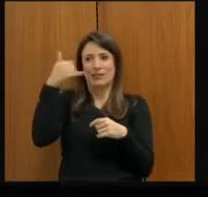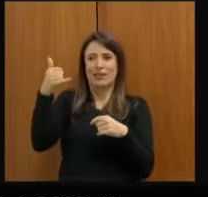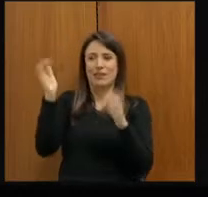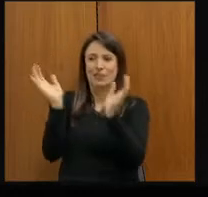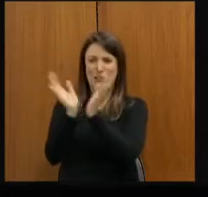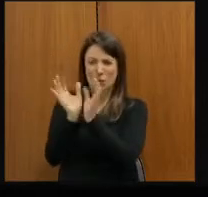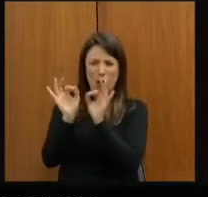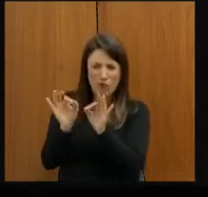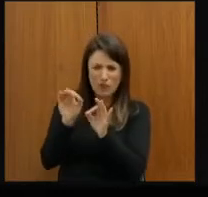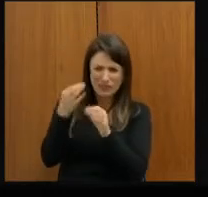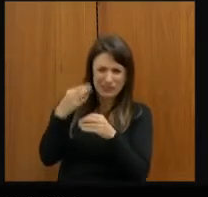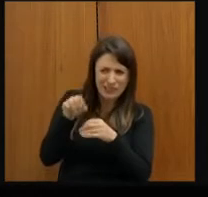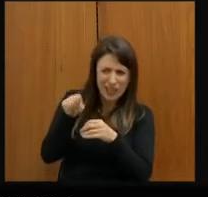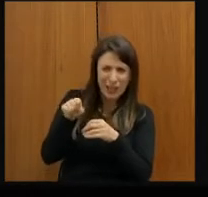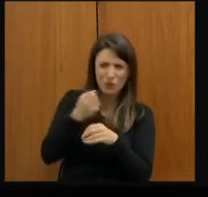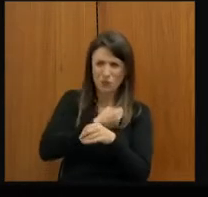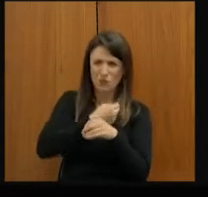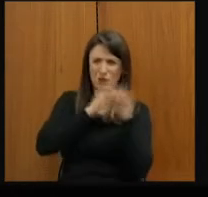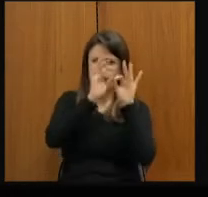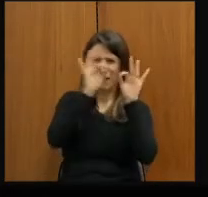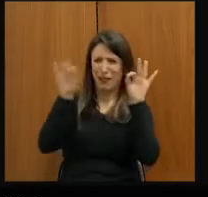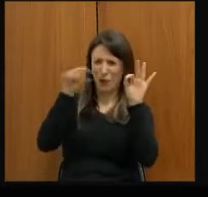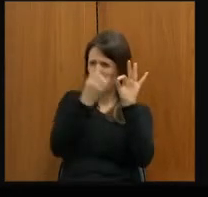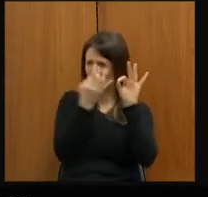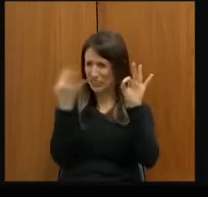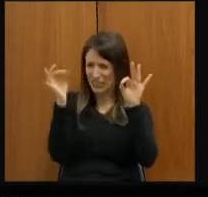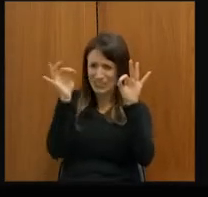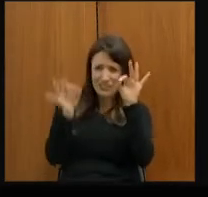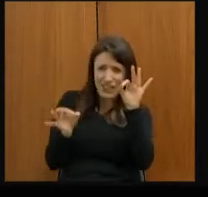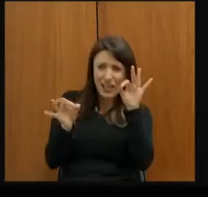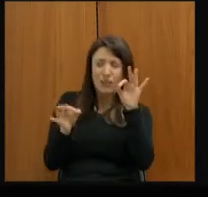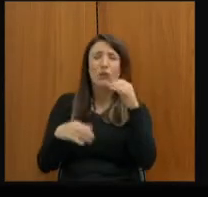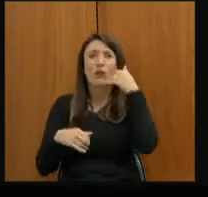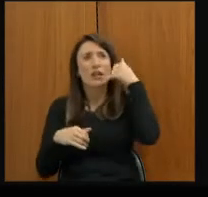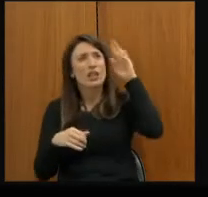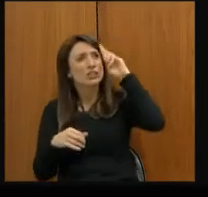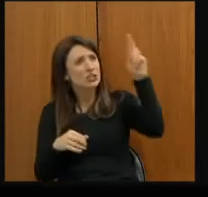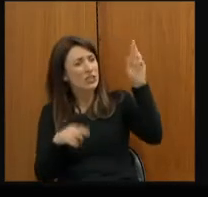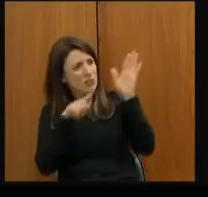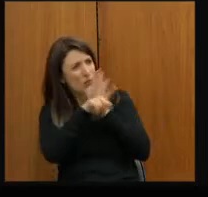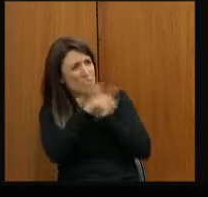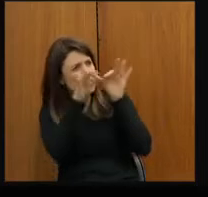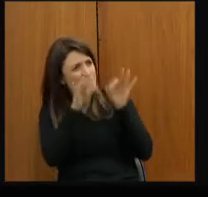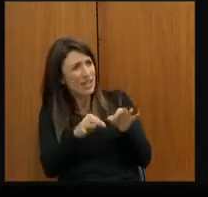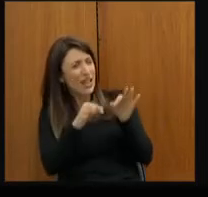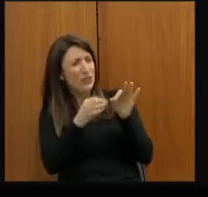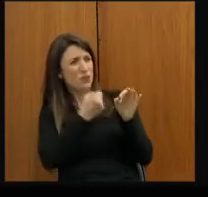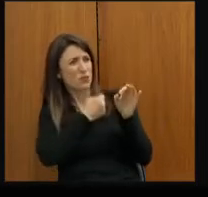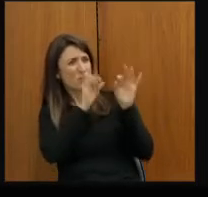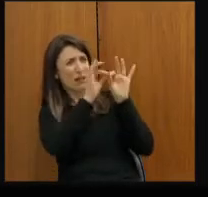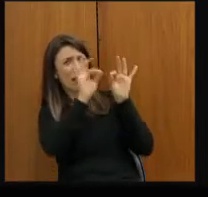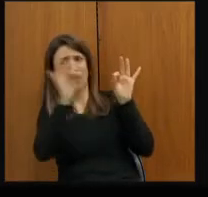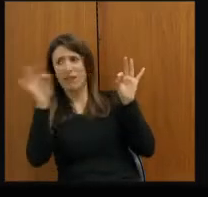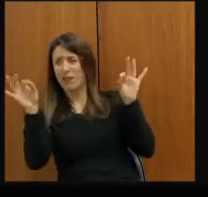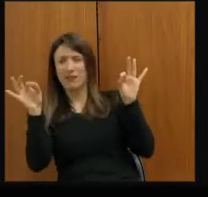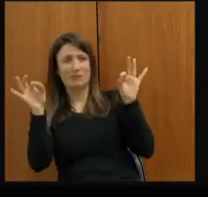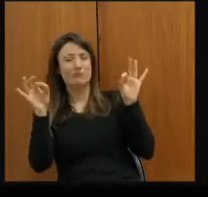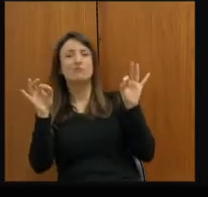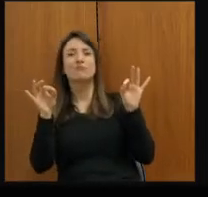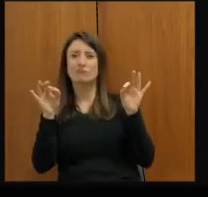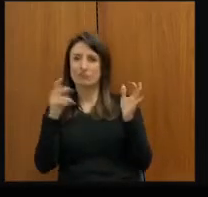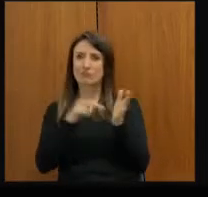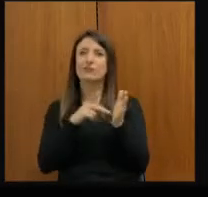do setor para confirmar e é esse número mesmo então é alarmante esse